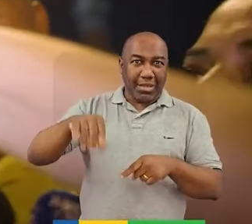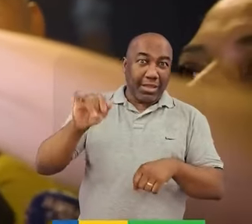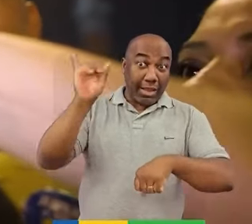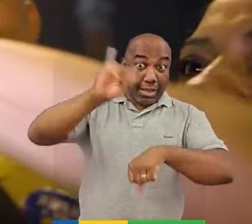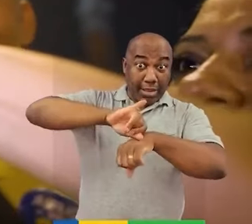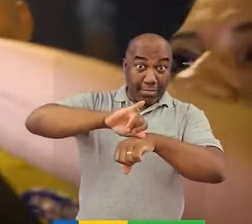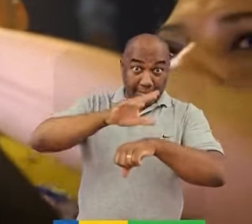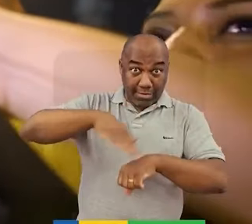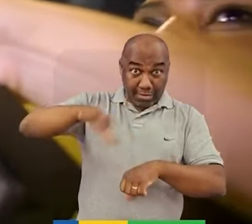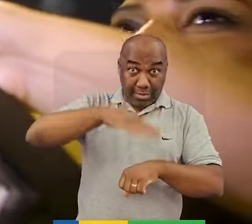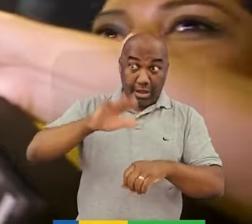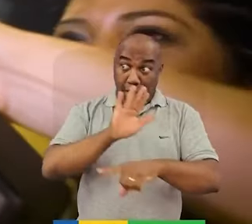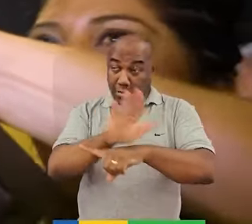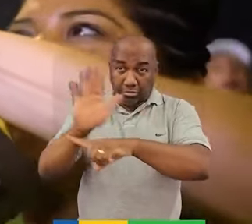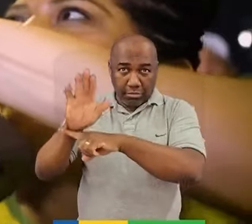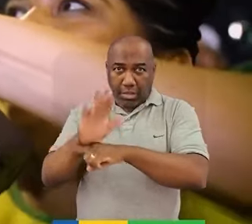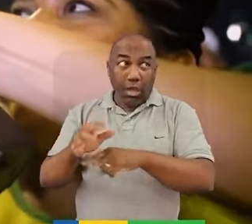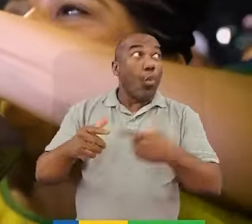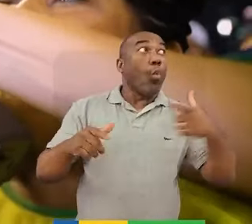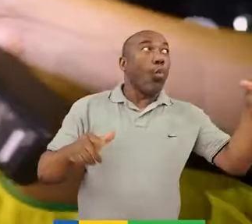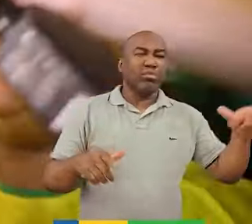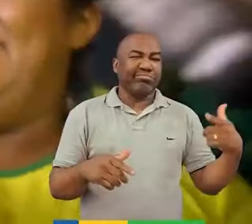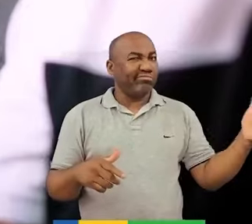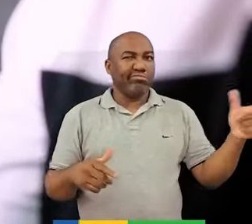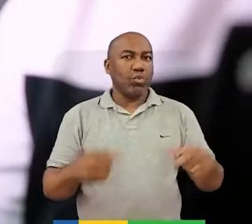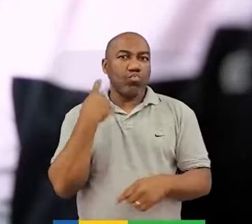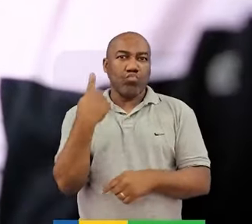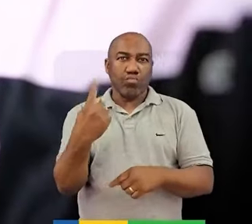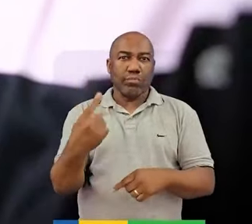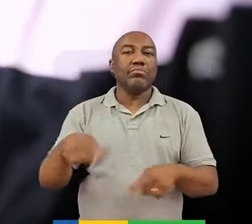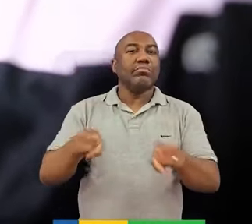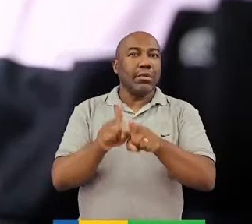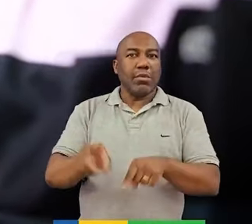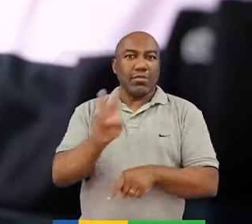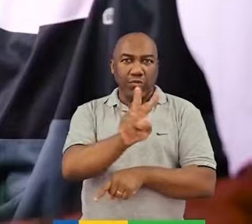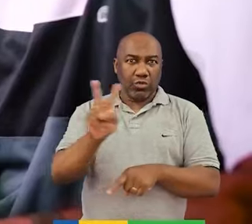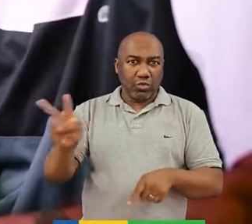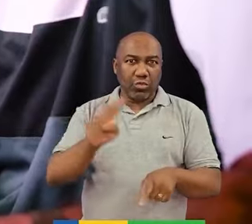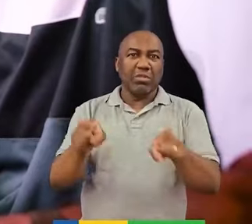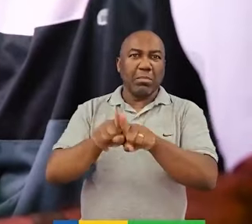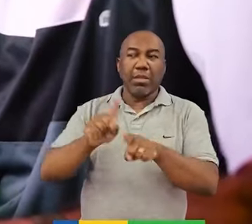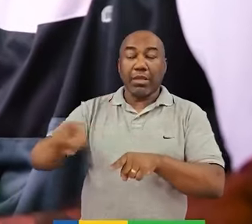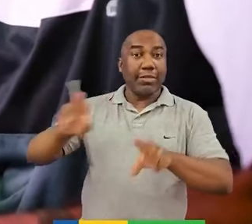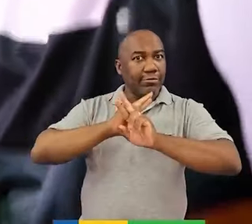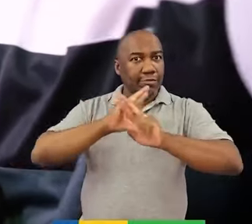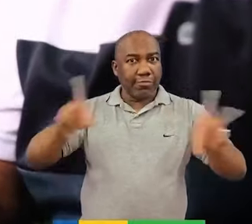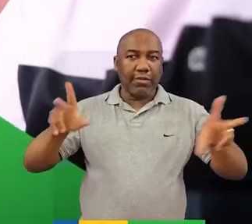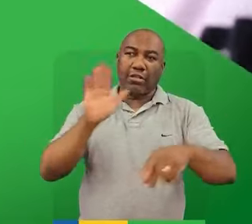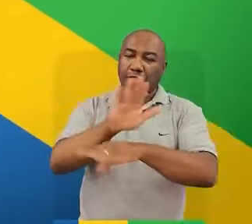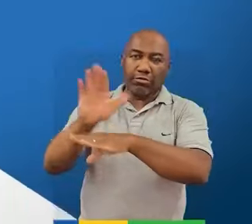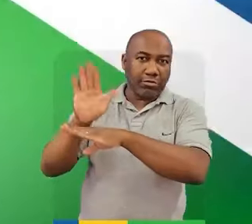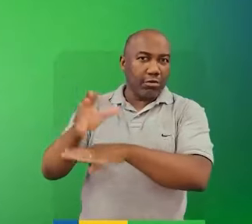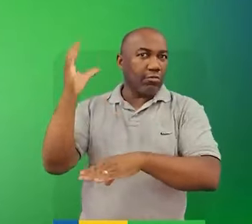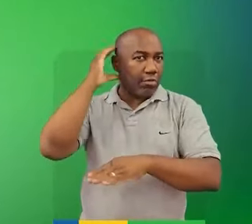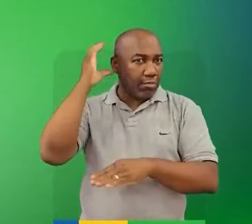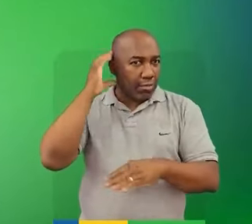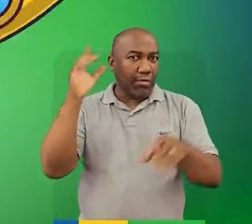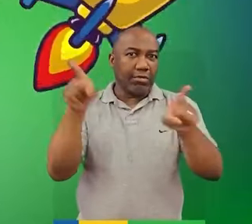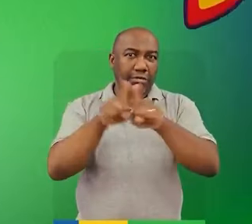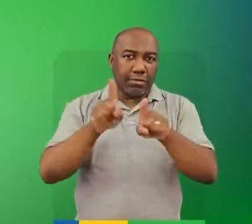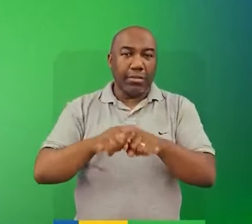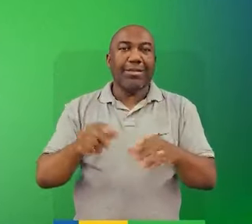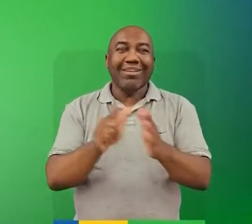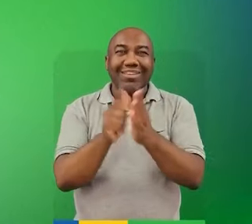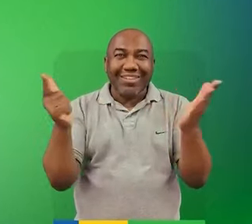capital, não existe. Não existe, não há possibilidade. 22, o Abílio, porque ele é a diferença pra Cuiabá. Deu